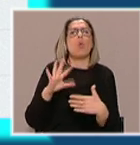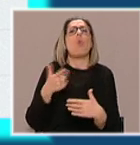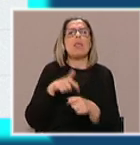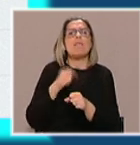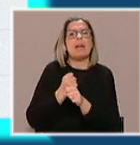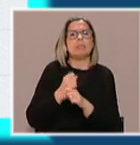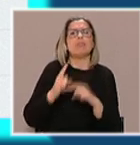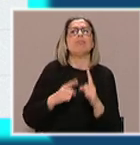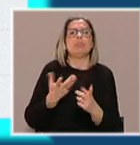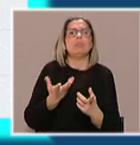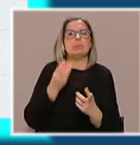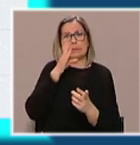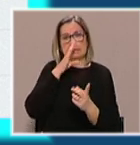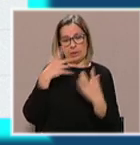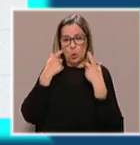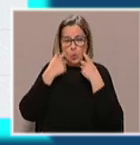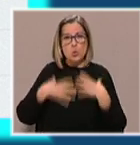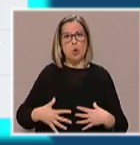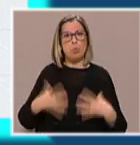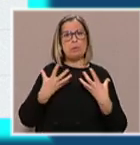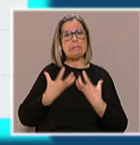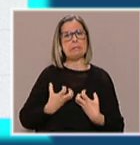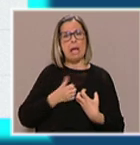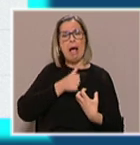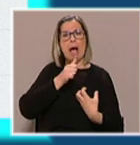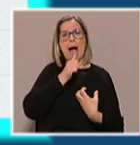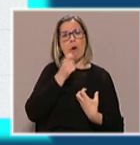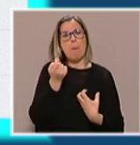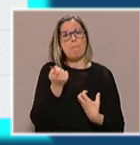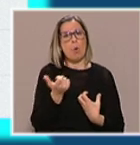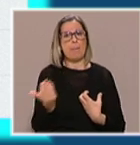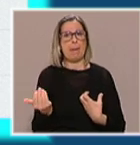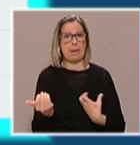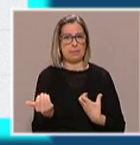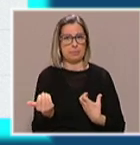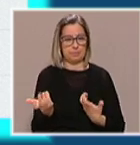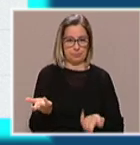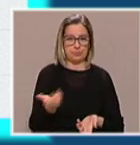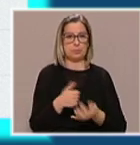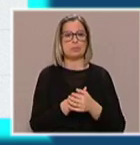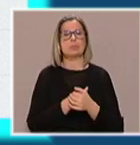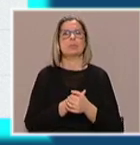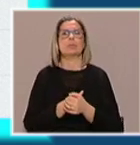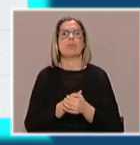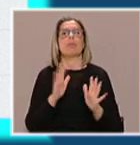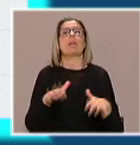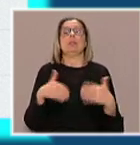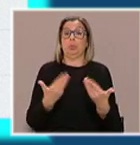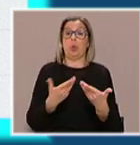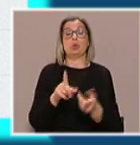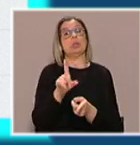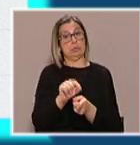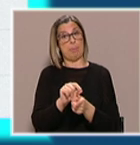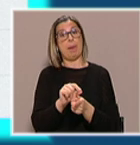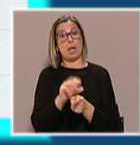desidratados. Só para ficarem com uma noção para o facto de não terem lecionado esta parte do conteúdo. Depois temos também o